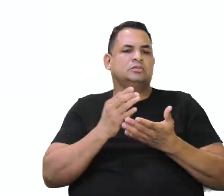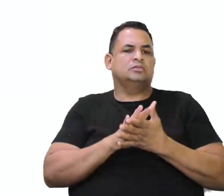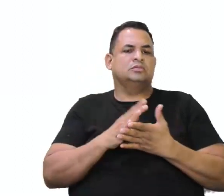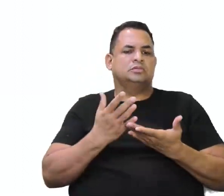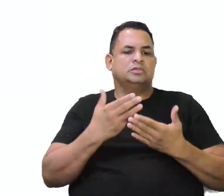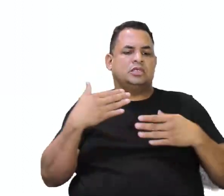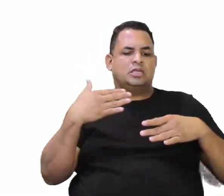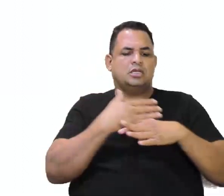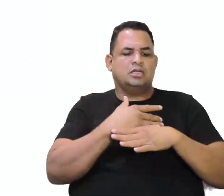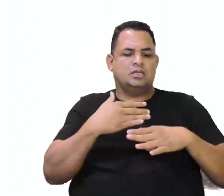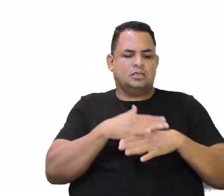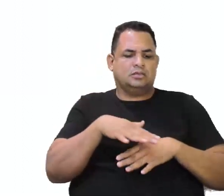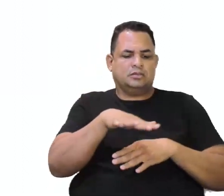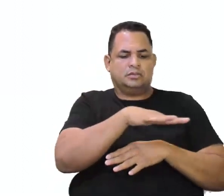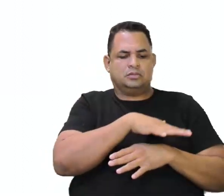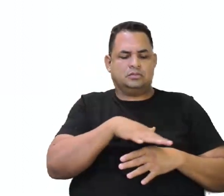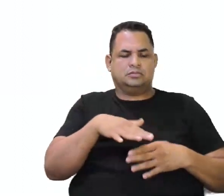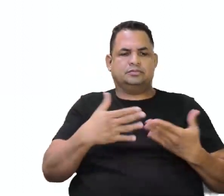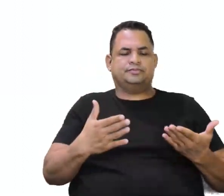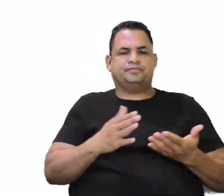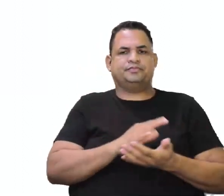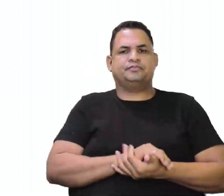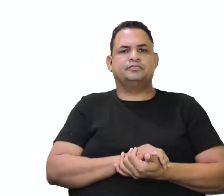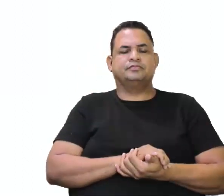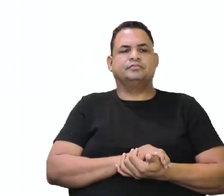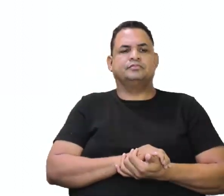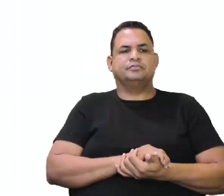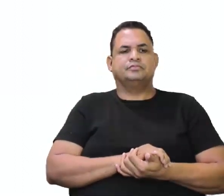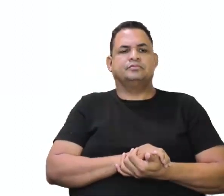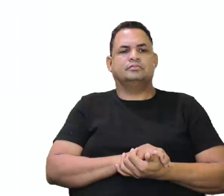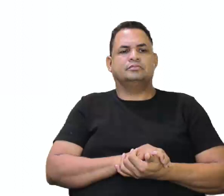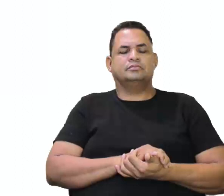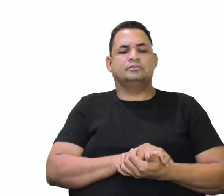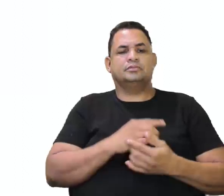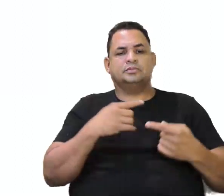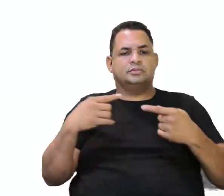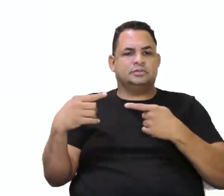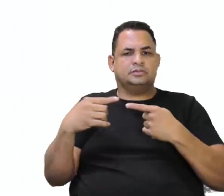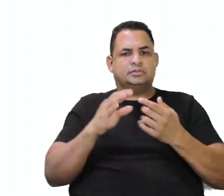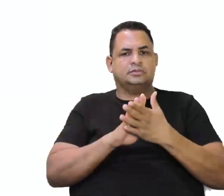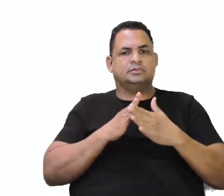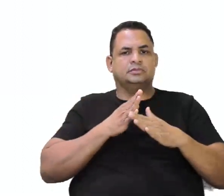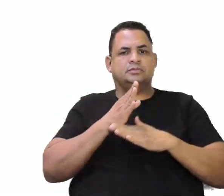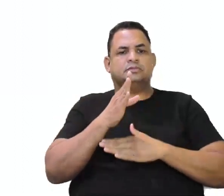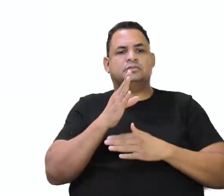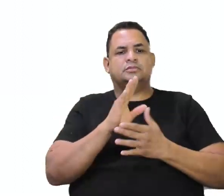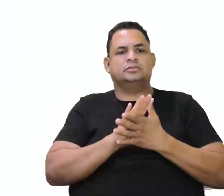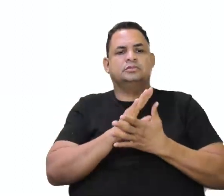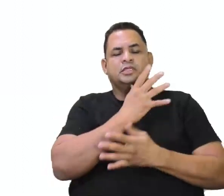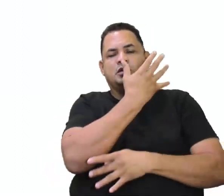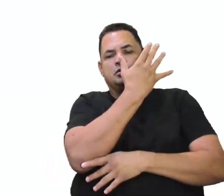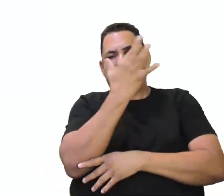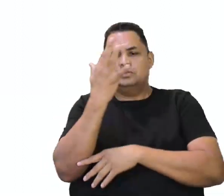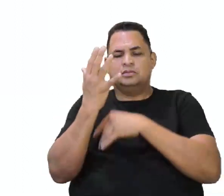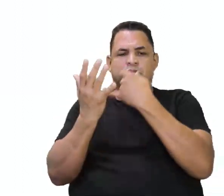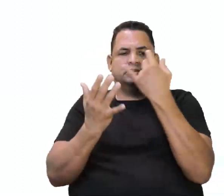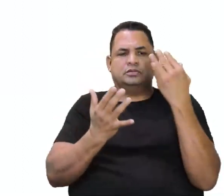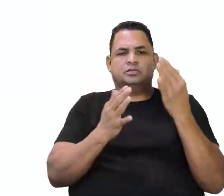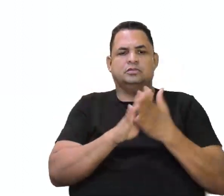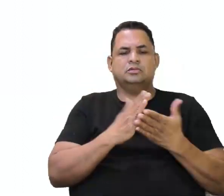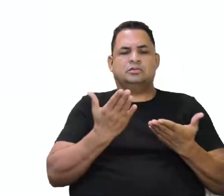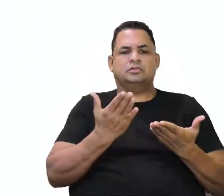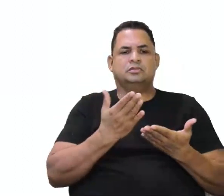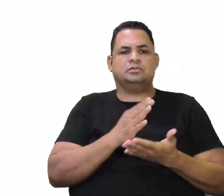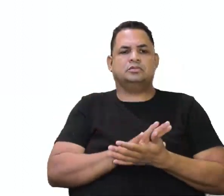nas áreas urbanas provocando isso aí, tá? Então, o que está relacionado diretamente com a questão do desmatamento vai